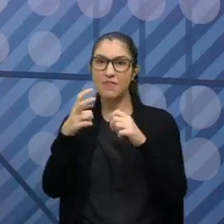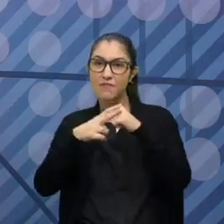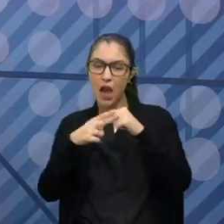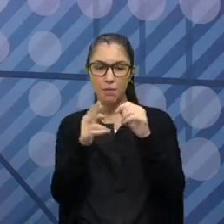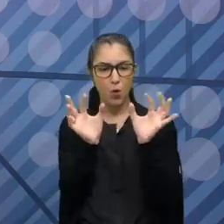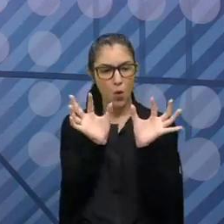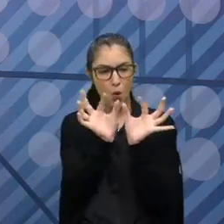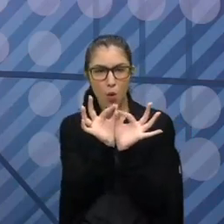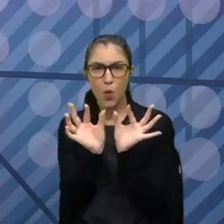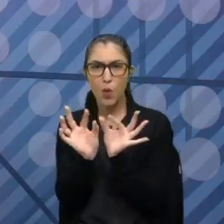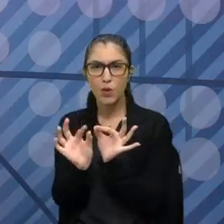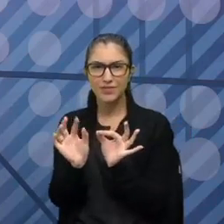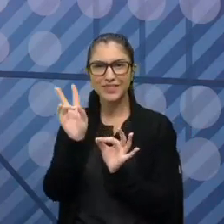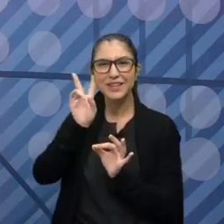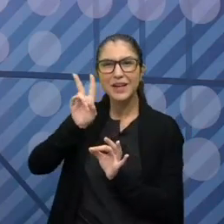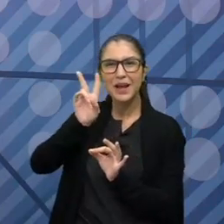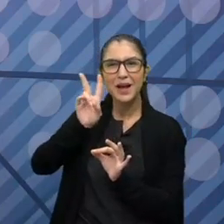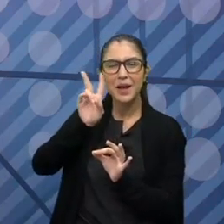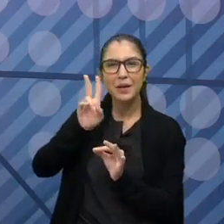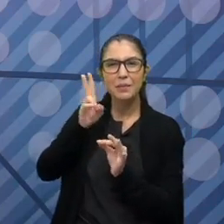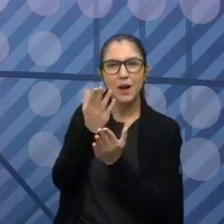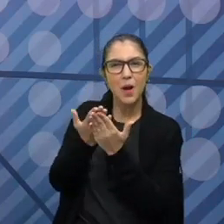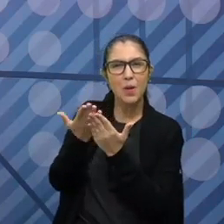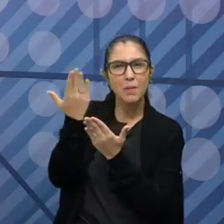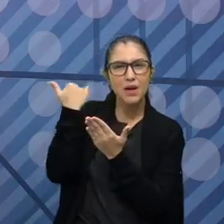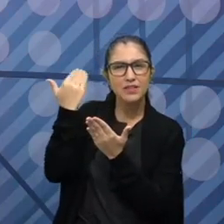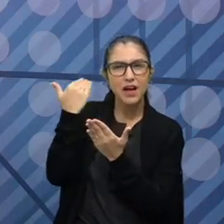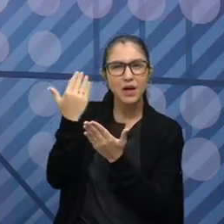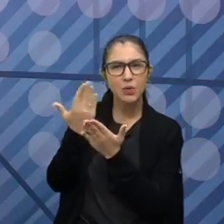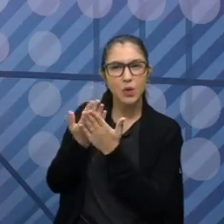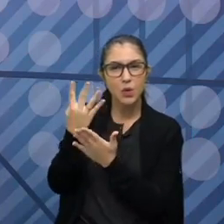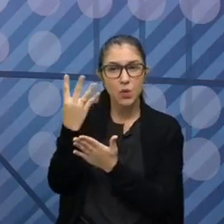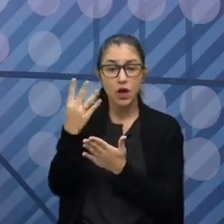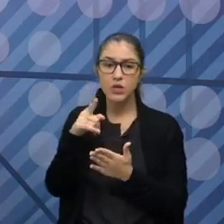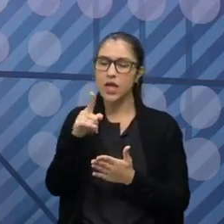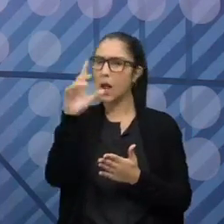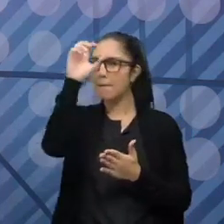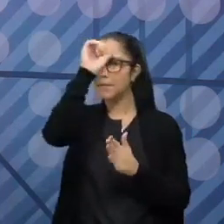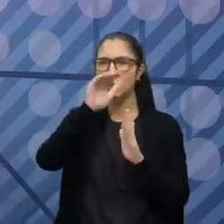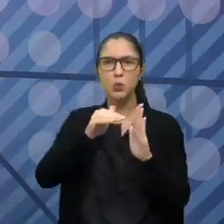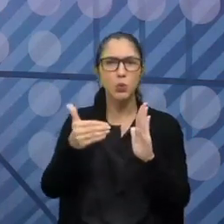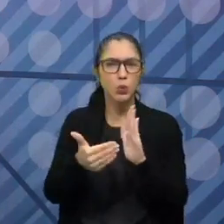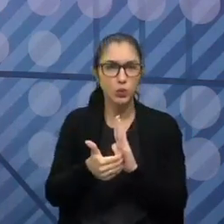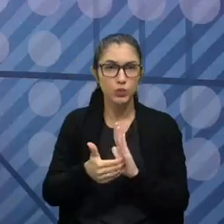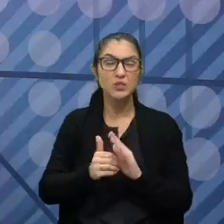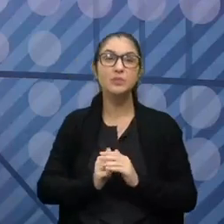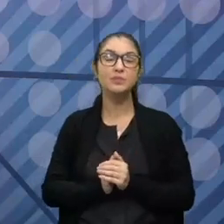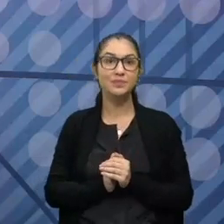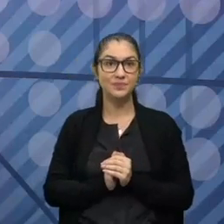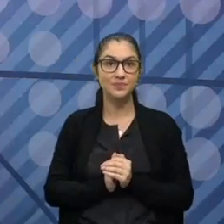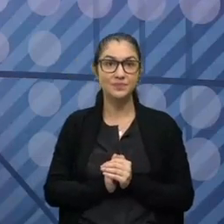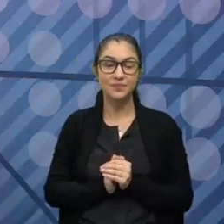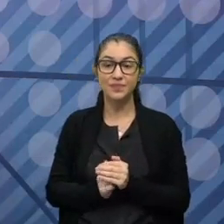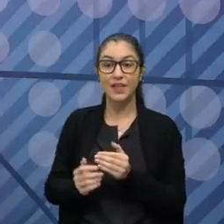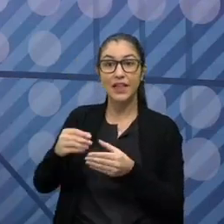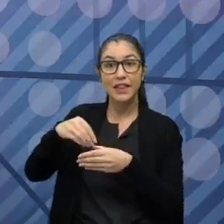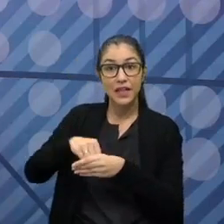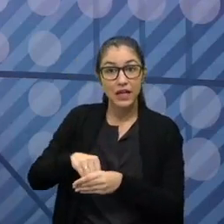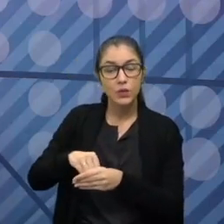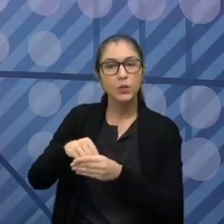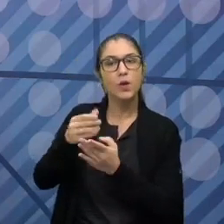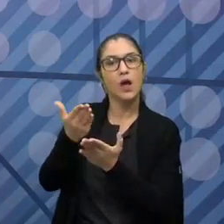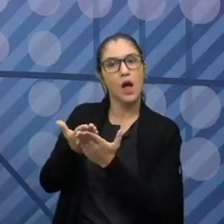Lembra aquele quadro de verbos que nós vimos na aula passada, na aula 4? Então, ele aprende tudo isso dentro da aula